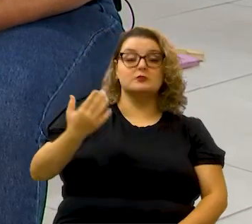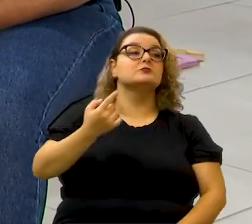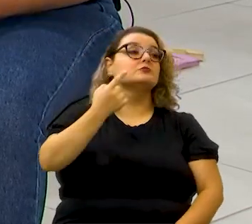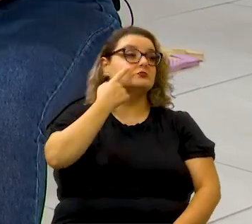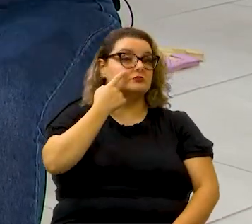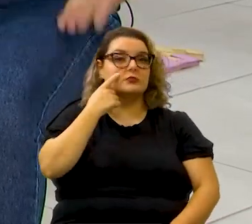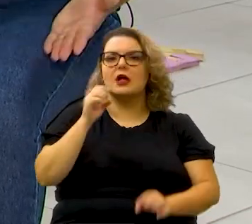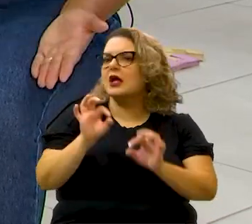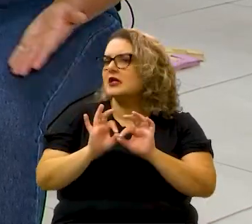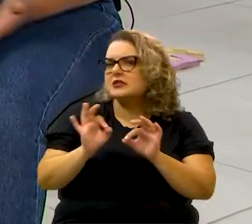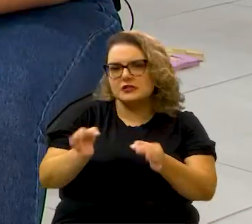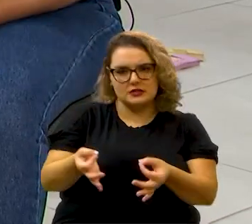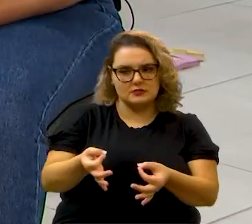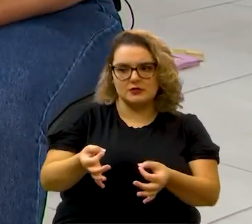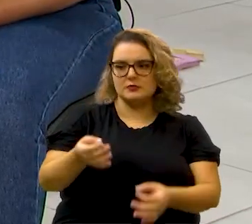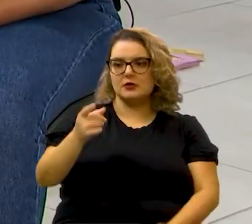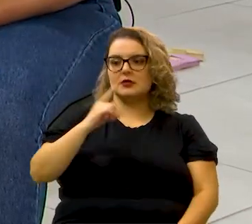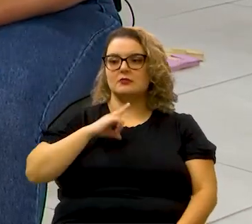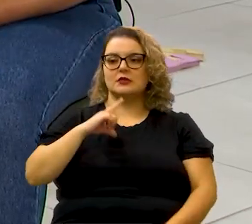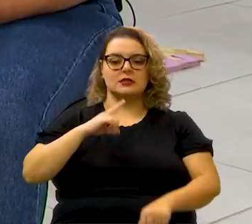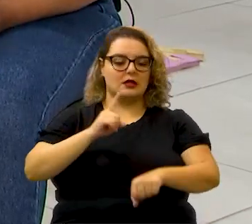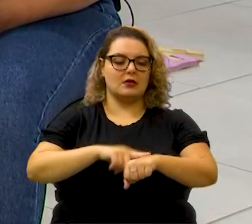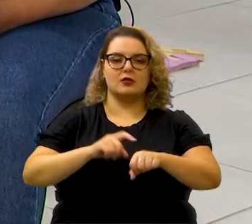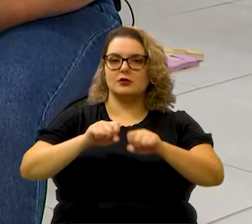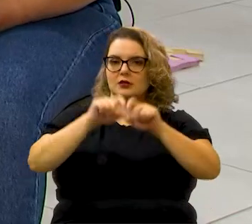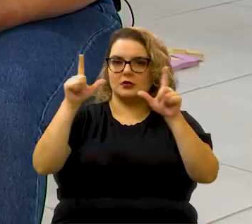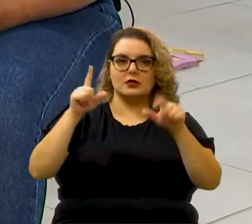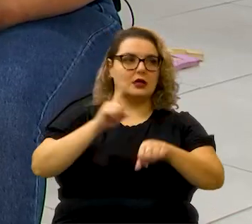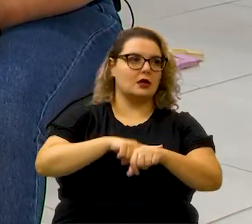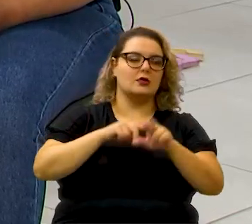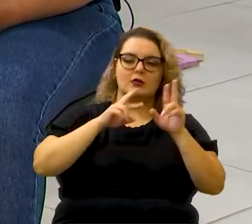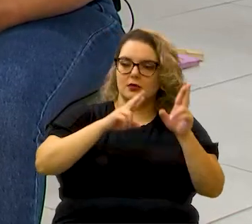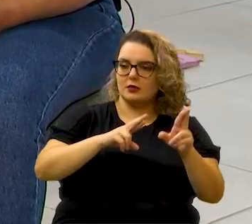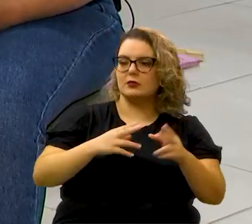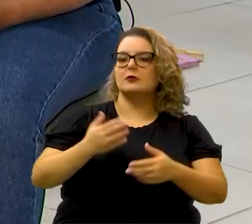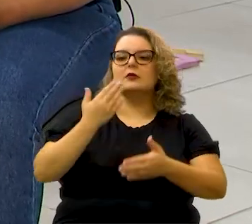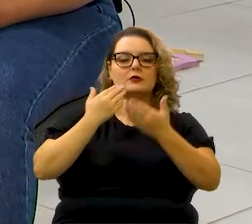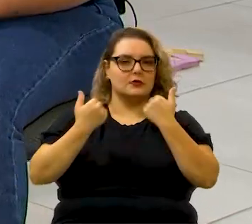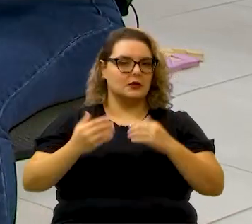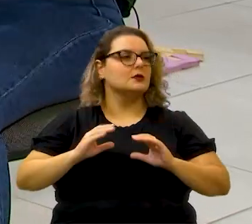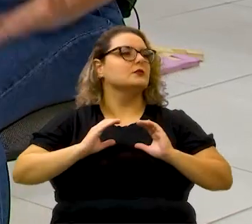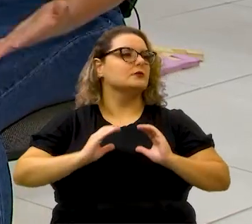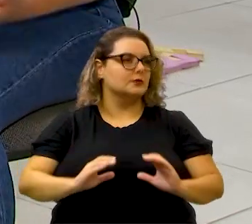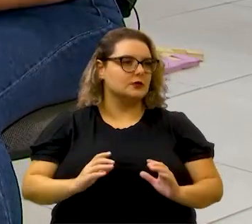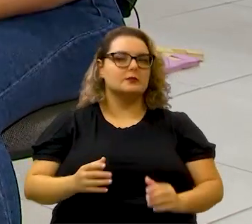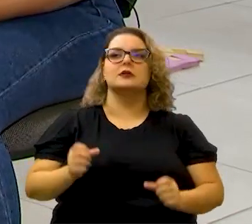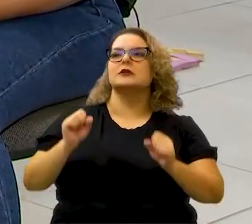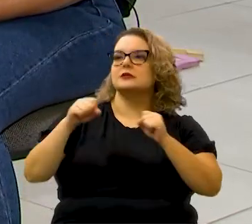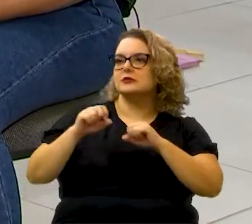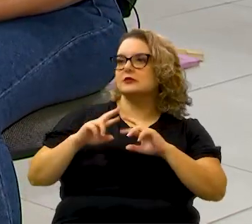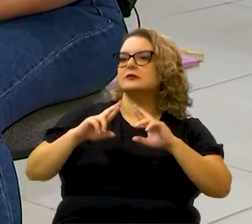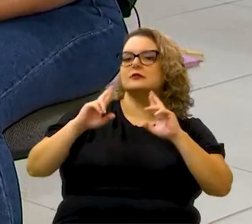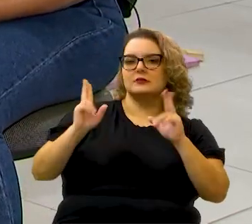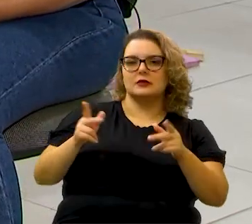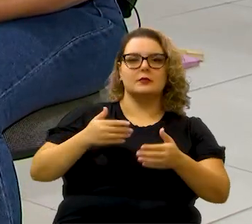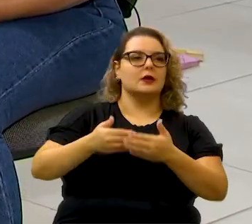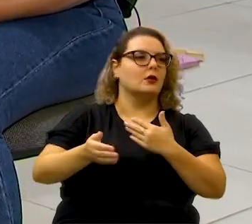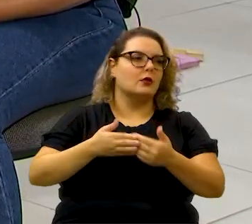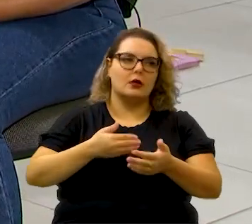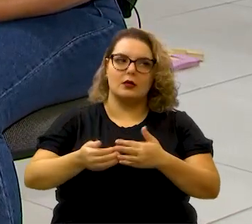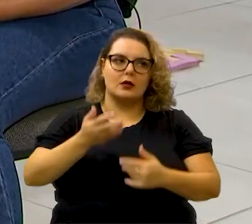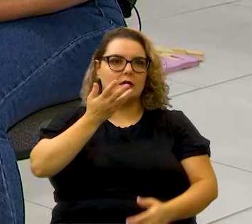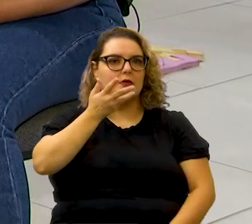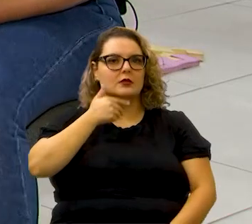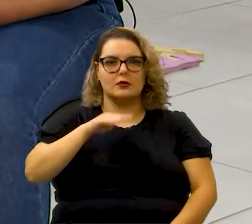rotina. Olha aí. É algo simples, mas ter a hora de acordar, a hora de dormir, a hora de Disciplina. comer, isso faz diferença para qualquer